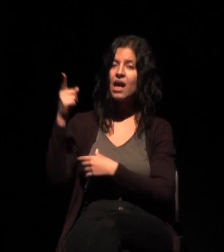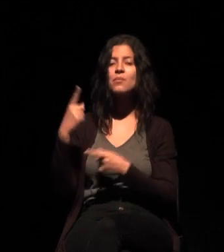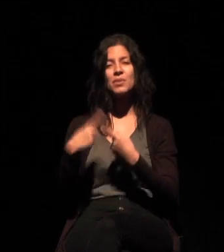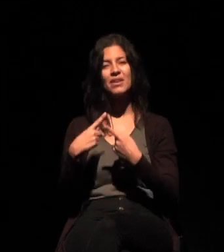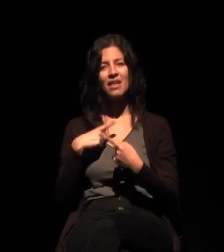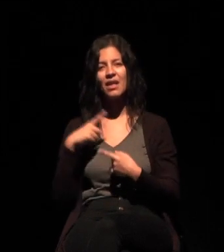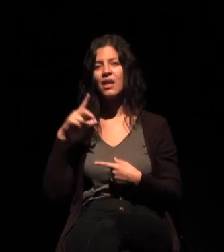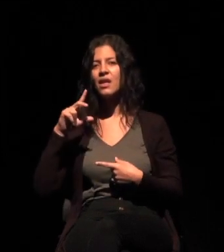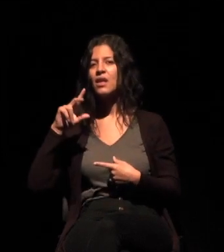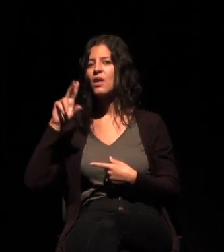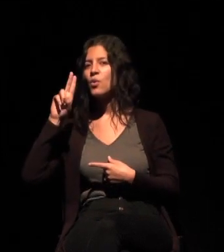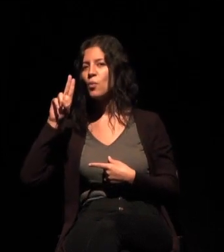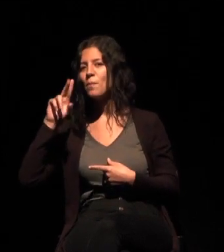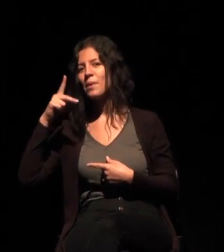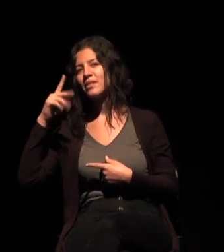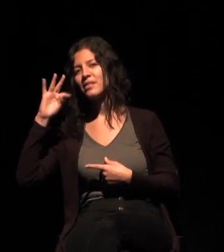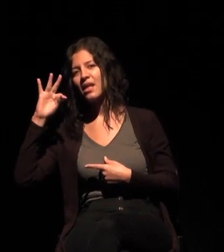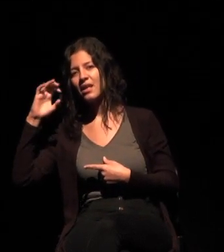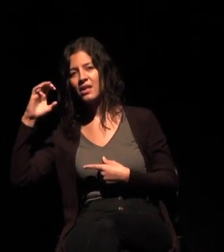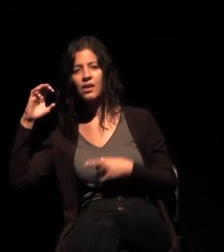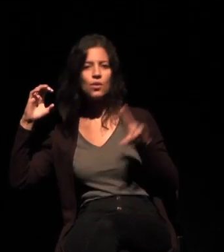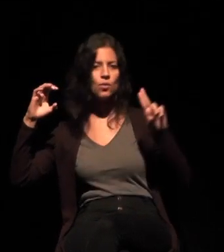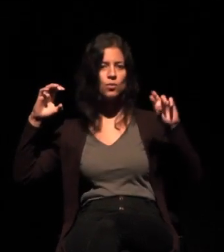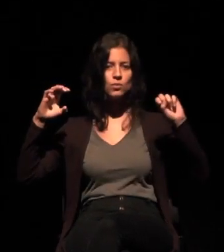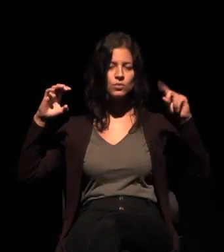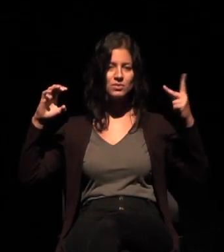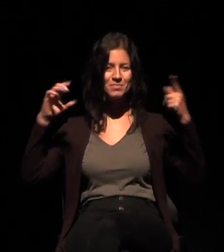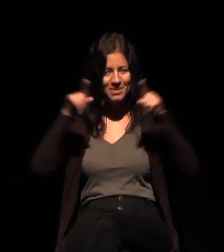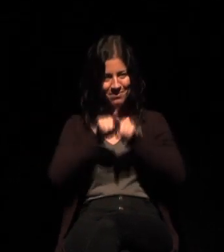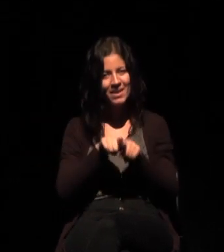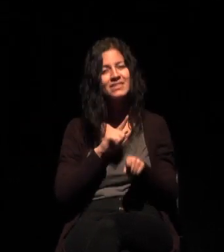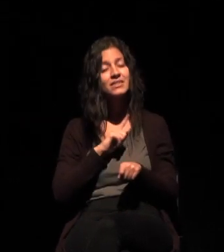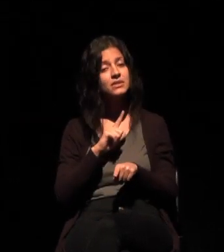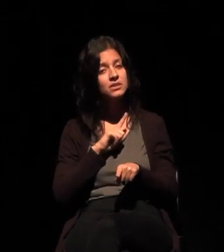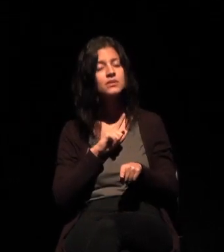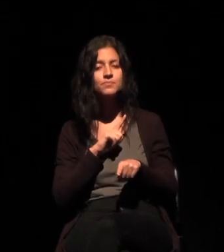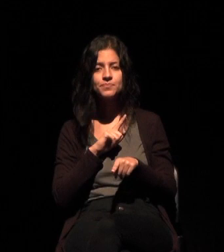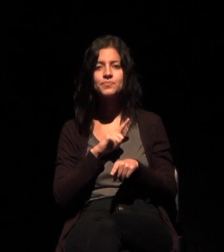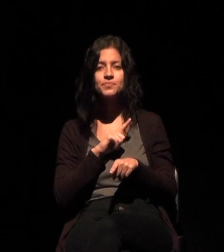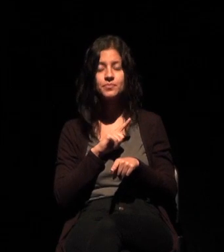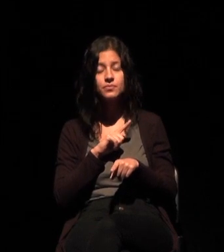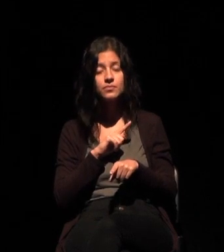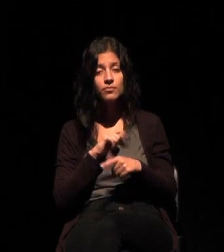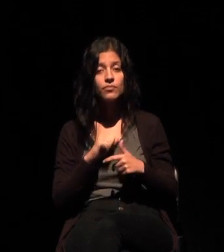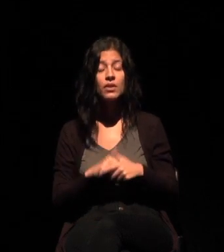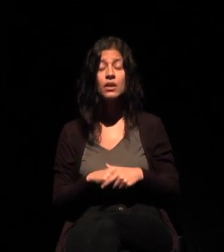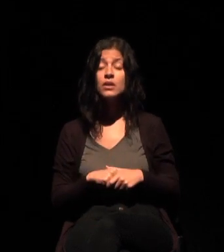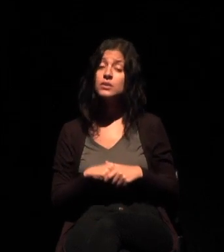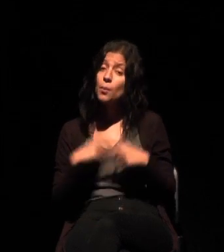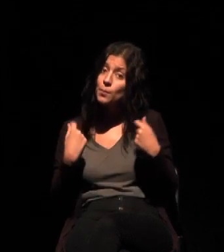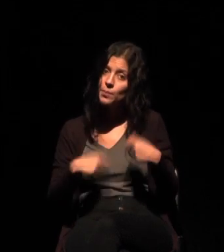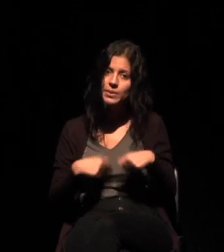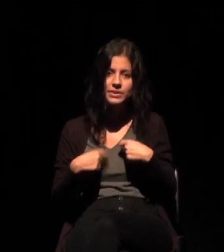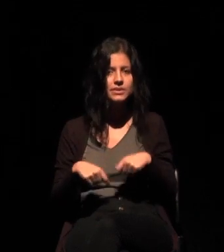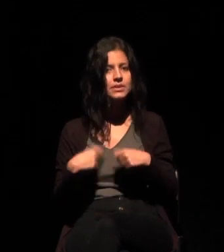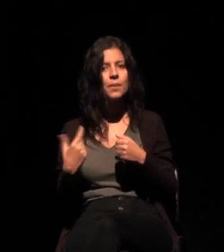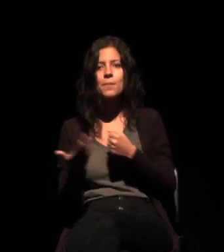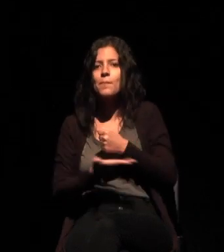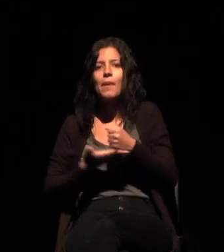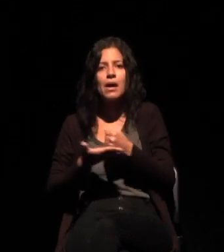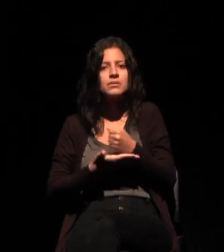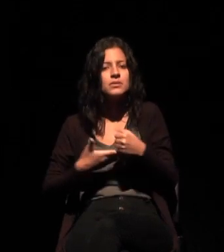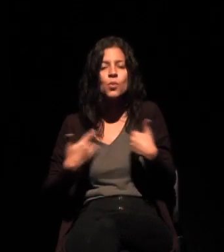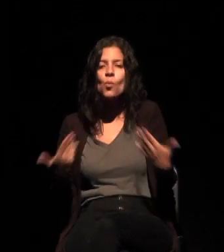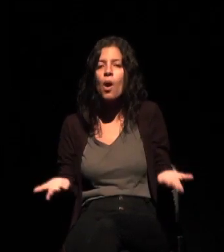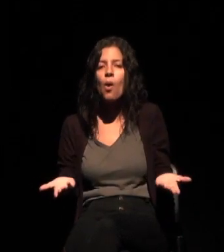com a universidade de são paulo tem isso sim ter por base sempre o conhecimento científico